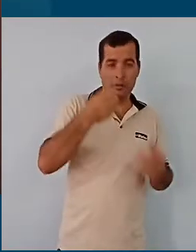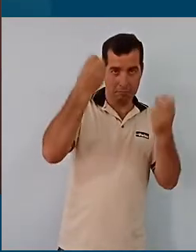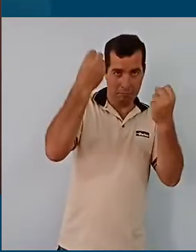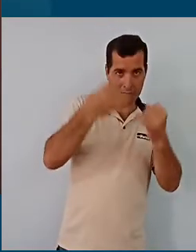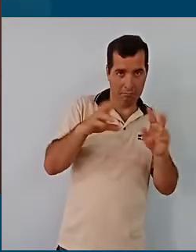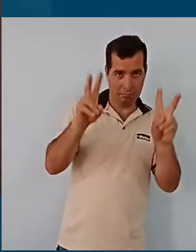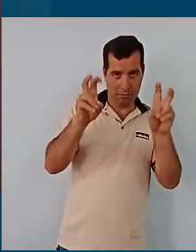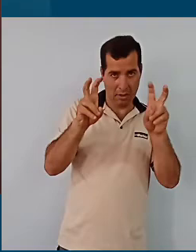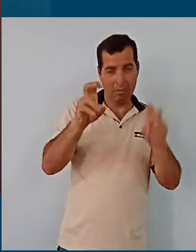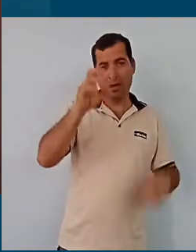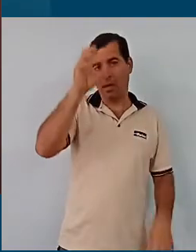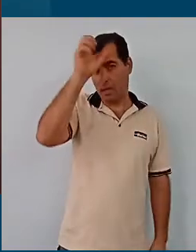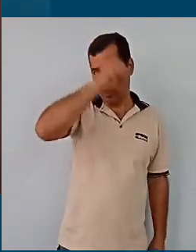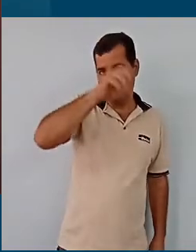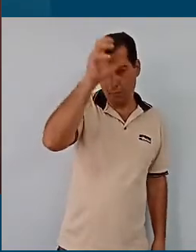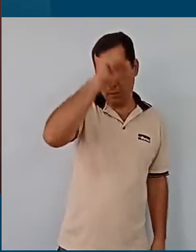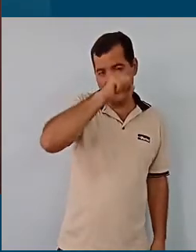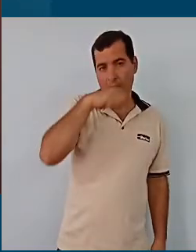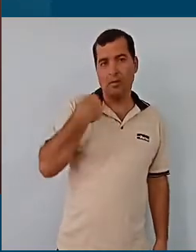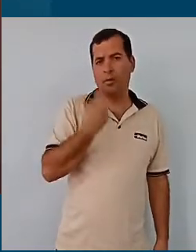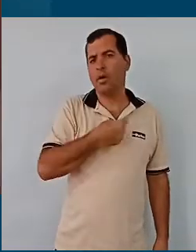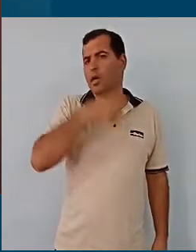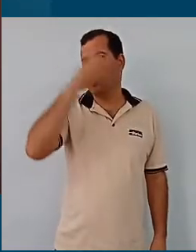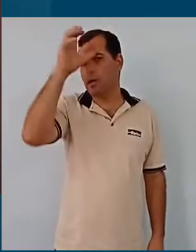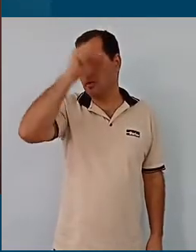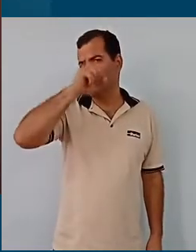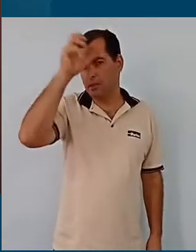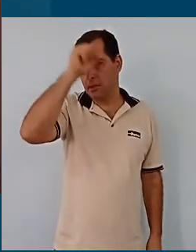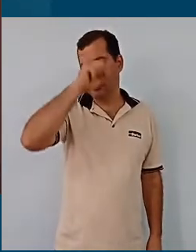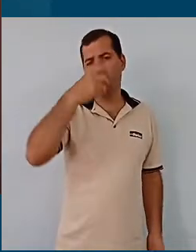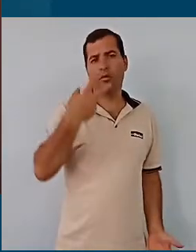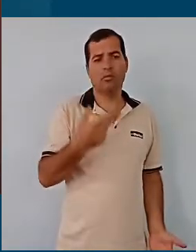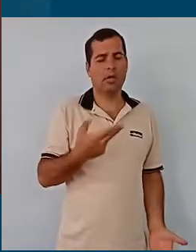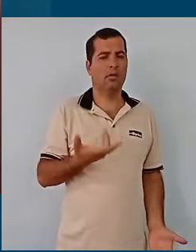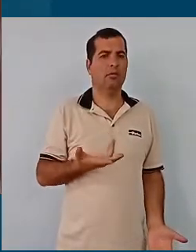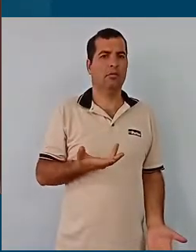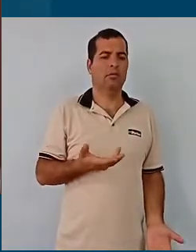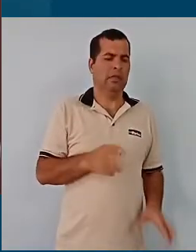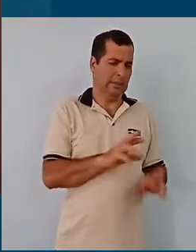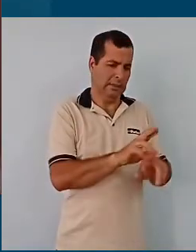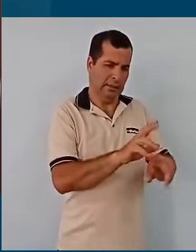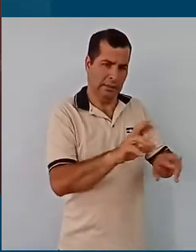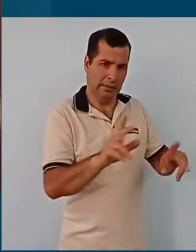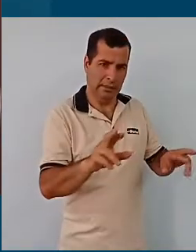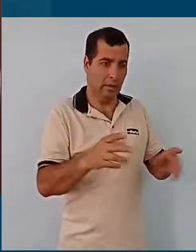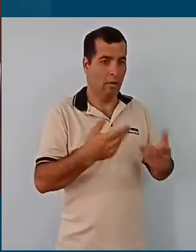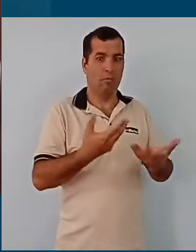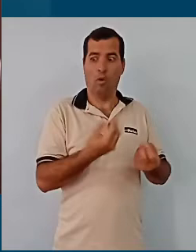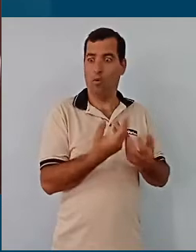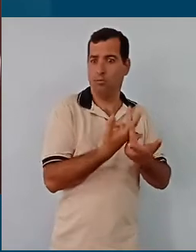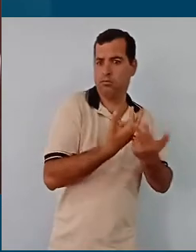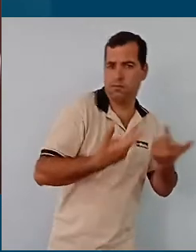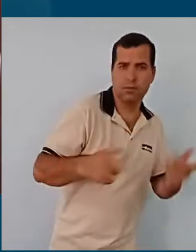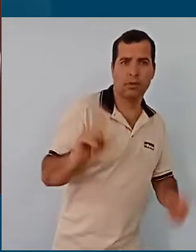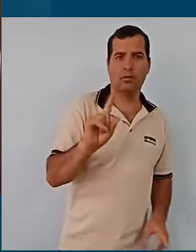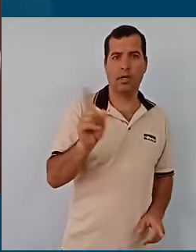né, nós estamos falando em aprender muito mais instrumentos do que quantidade de